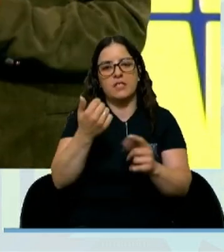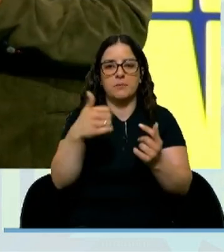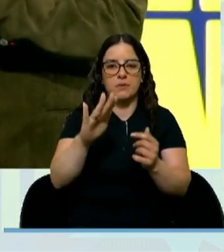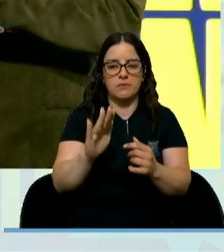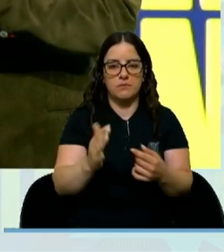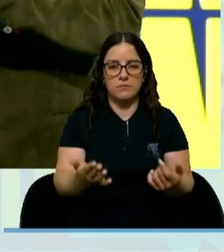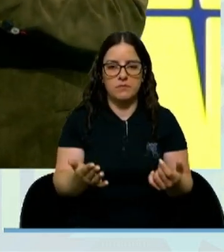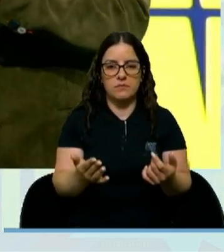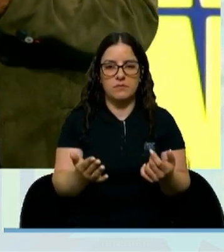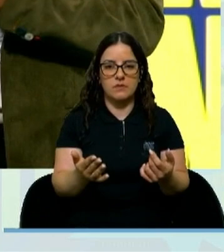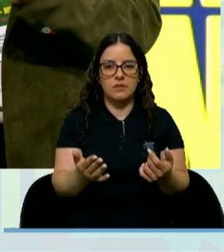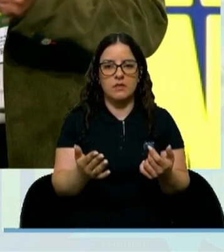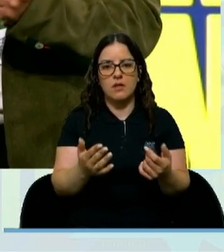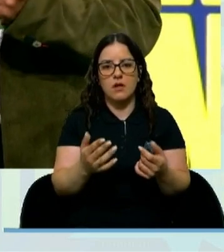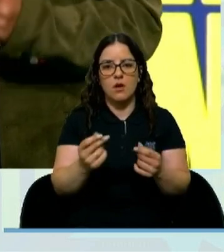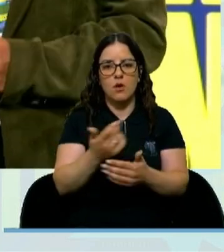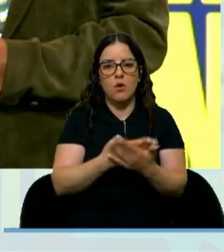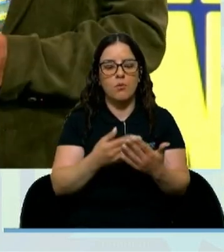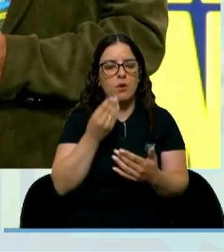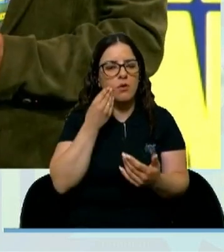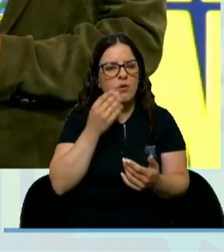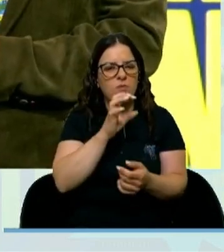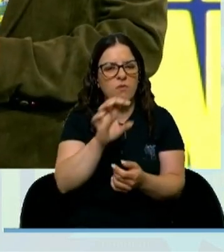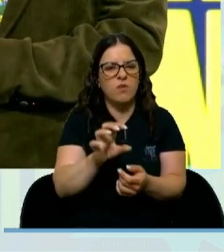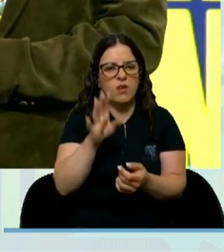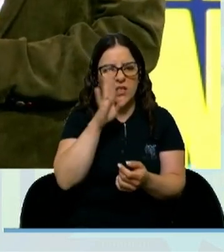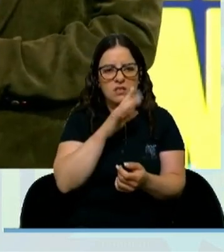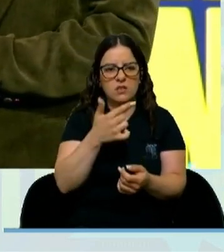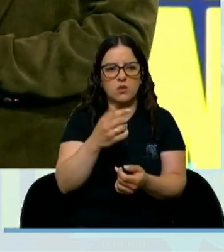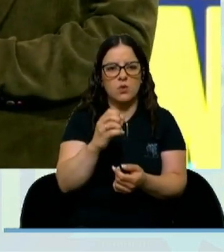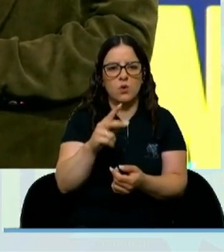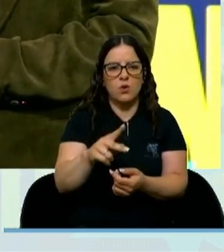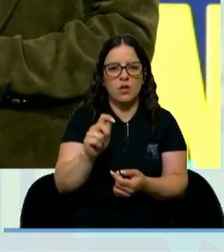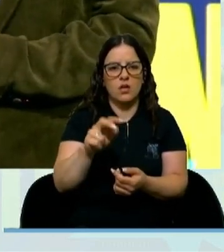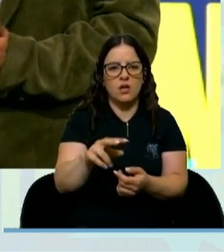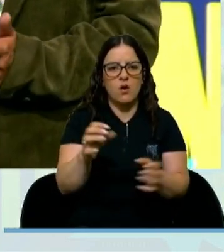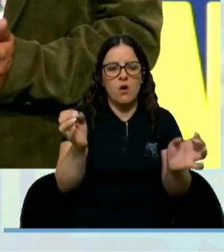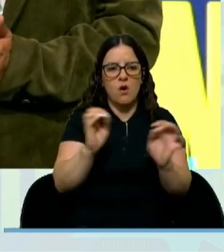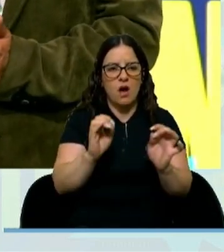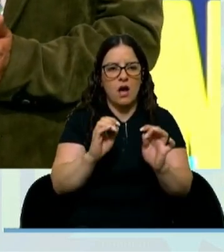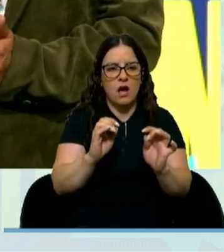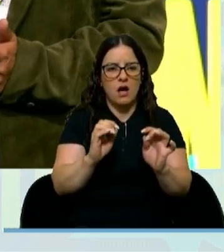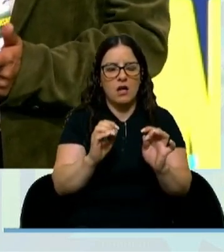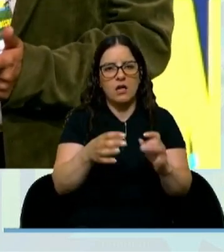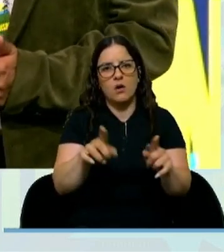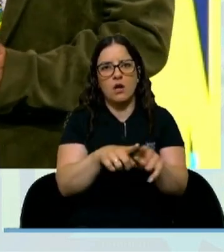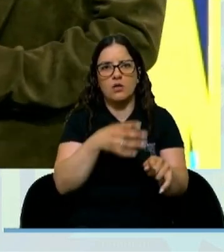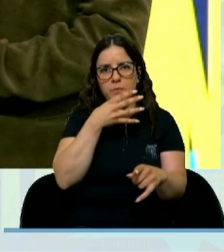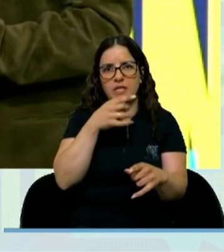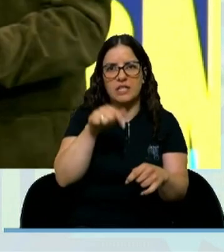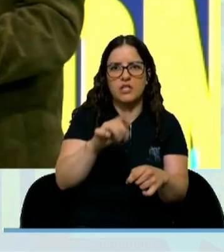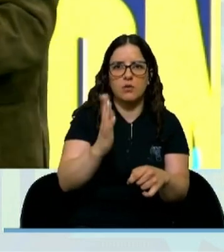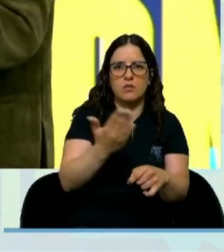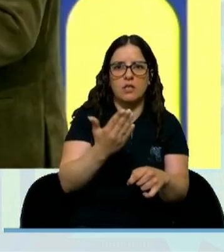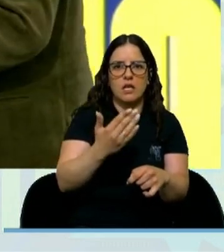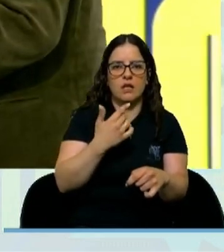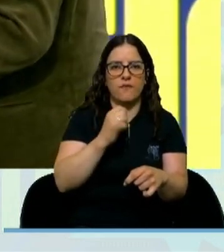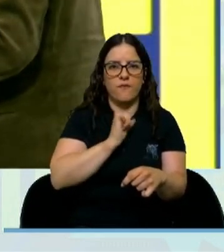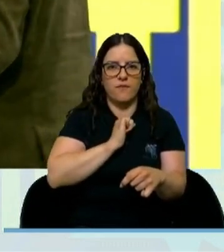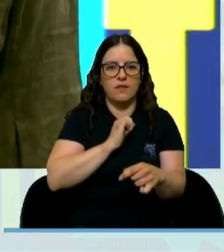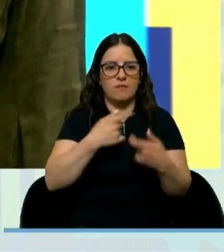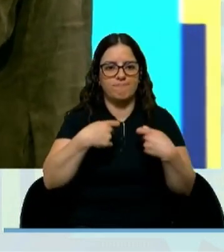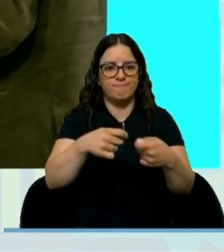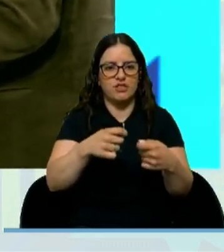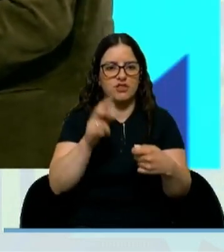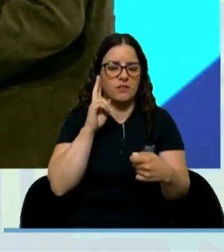economia sem tokens que nos permitem sem dizer este é o direito que eu tenho de gastar valor? Claro que nós estamos aqui